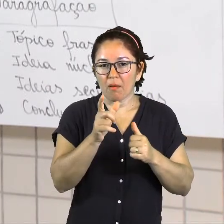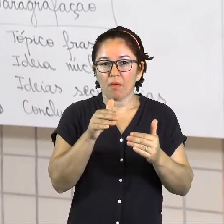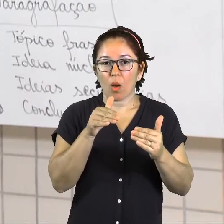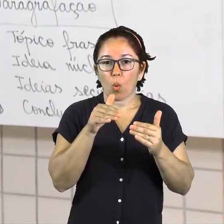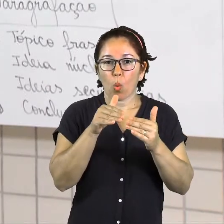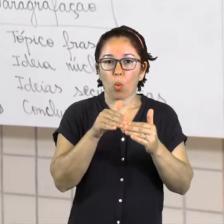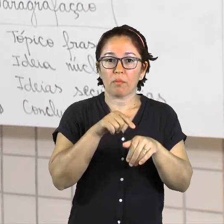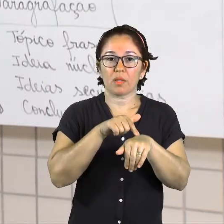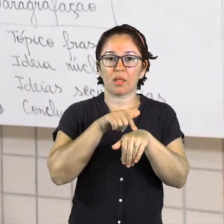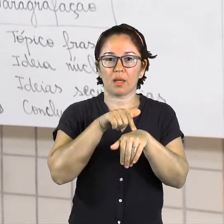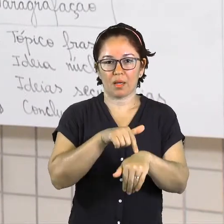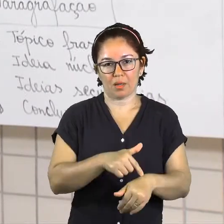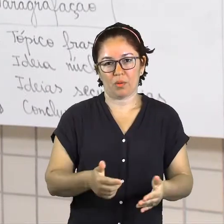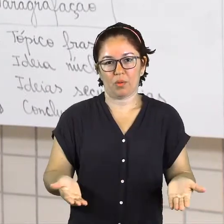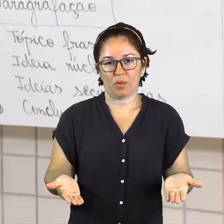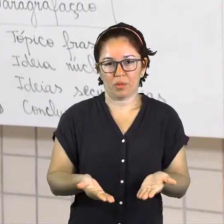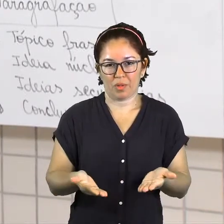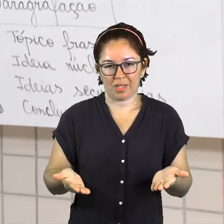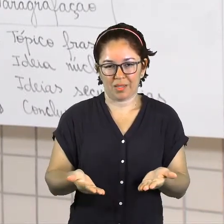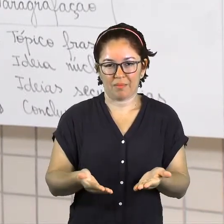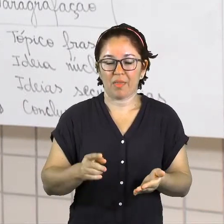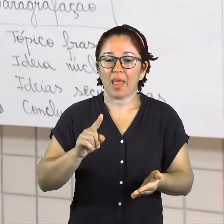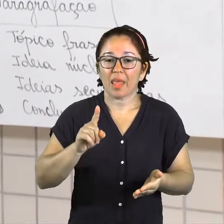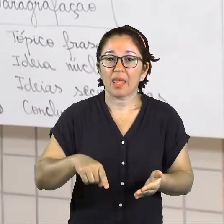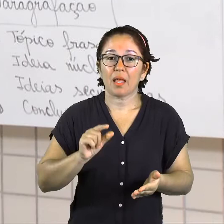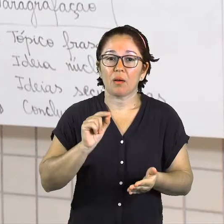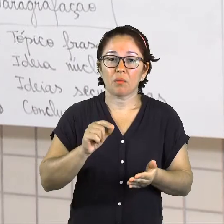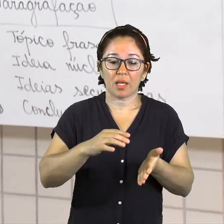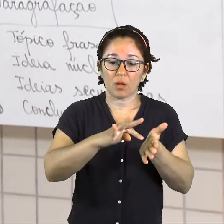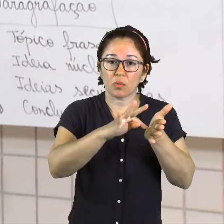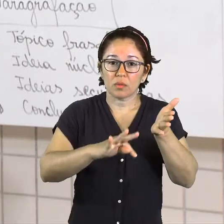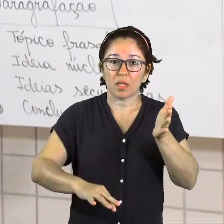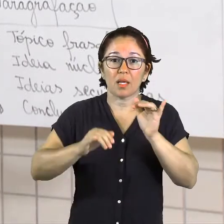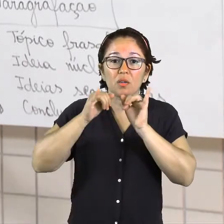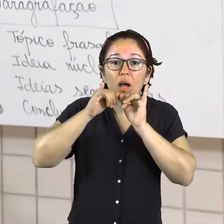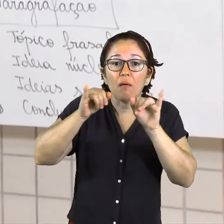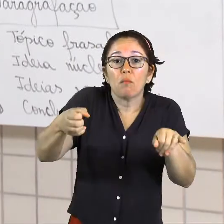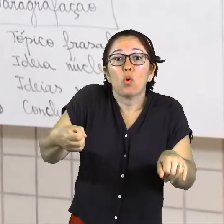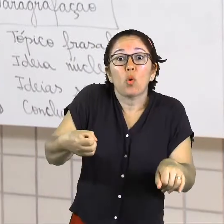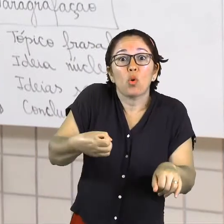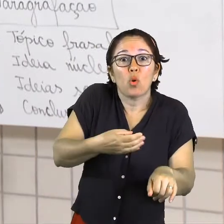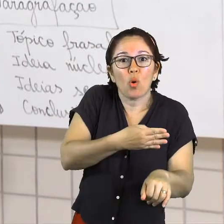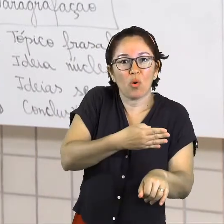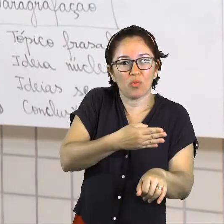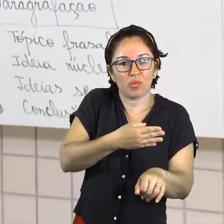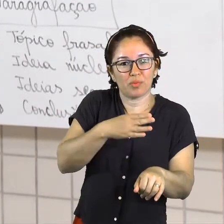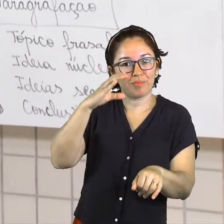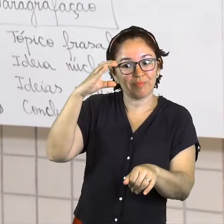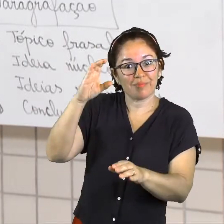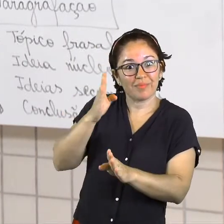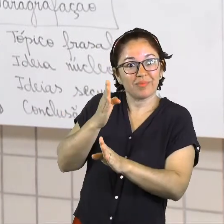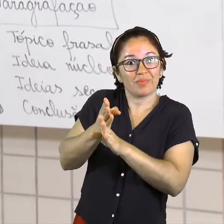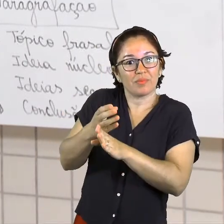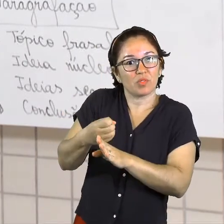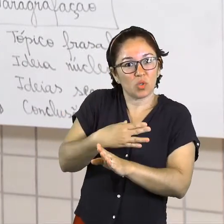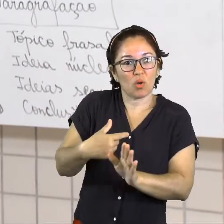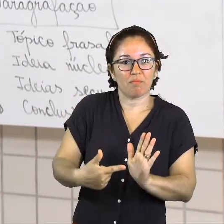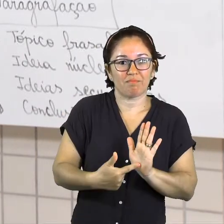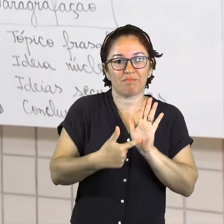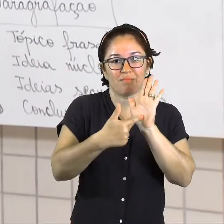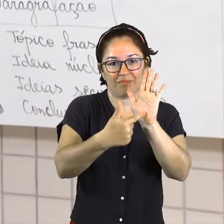naquele momento, porque ele vai trazer informações novas, né, da área científica, tecnológica, e por isso que ele vai usar